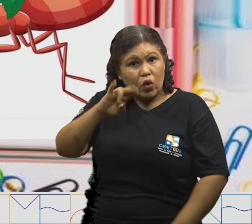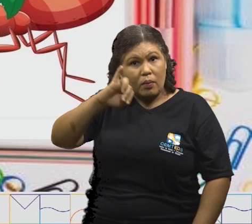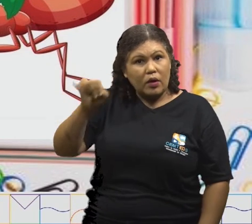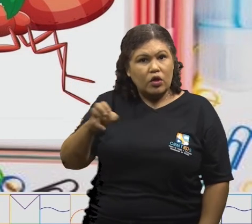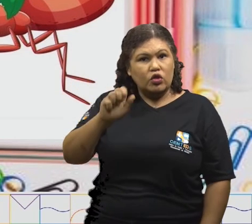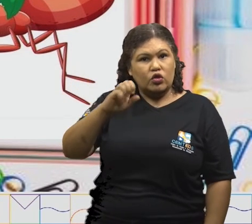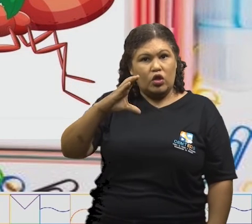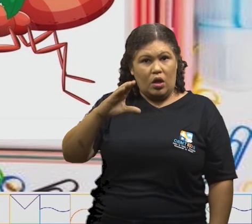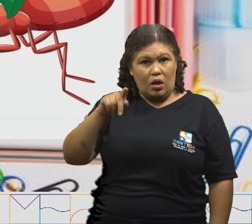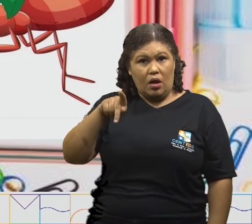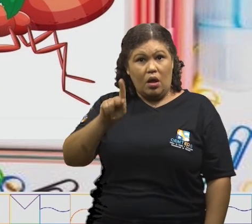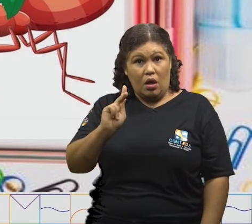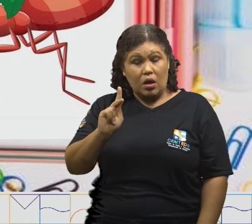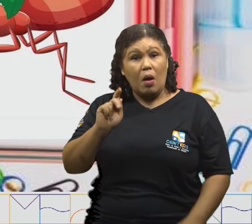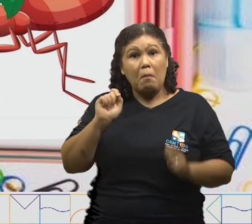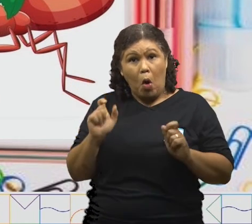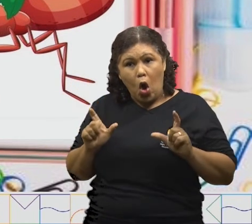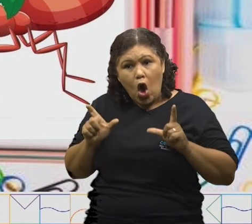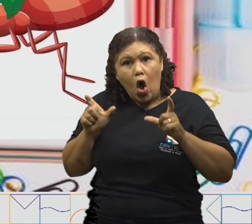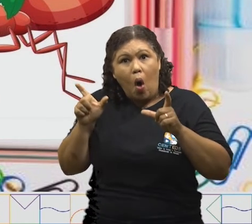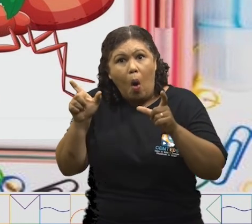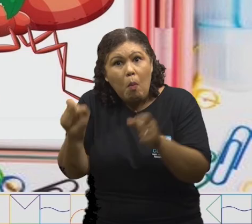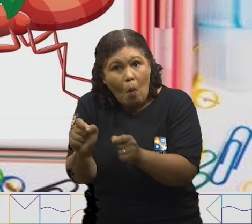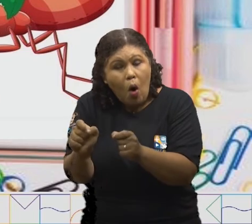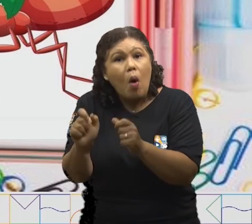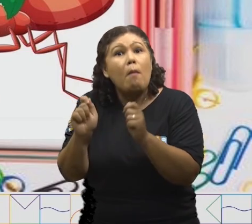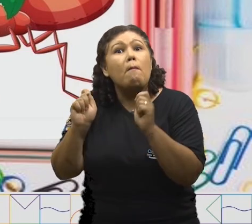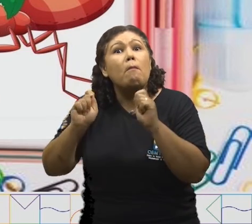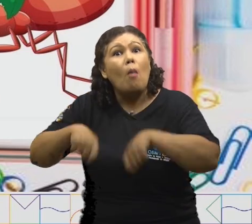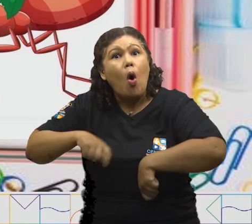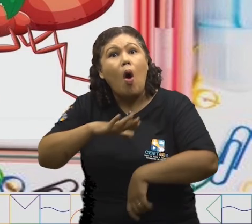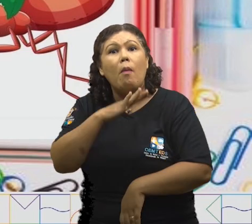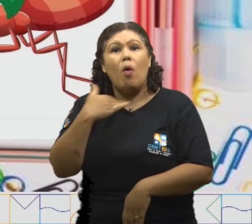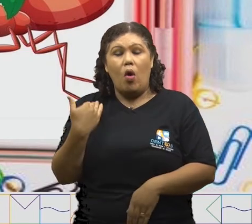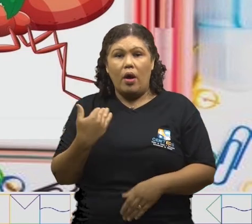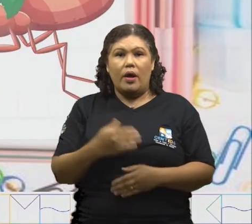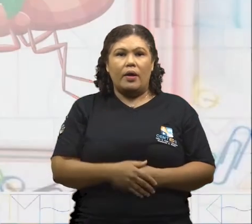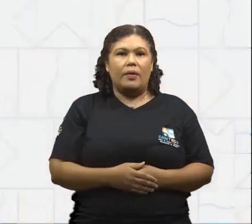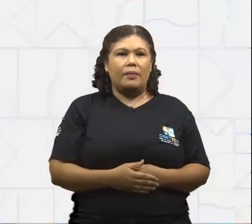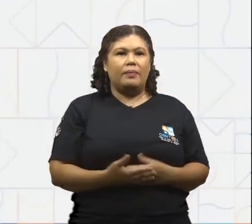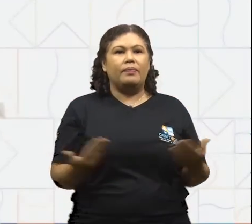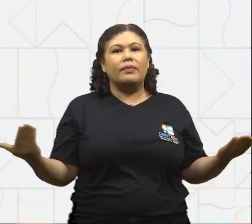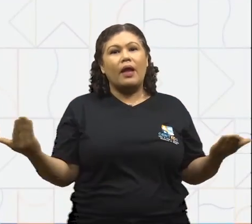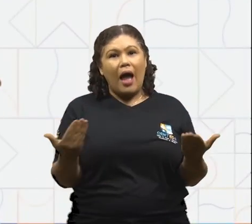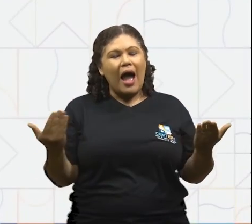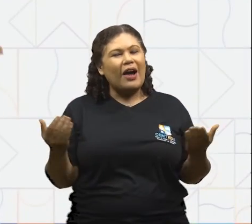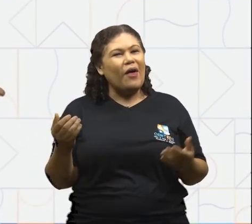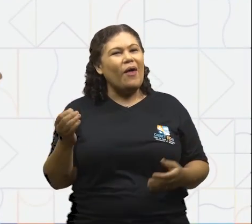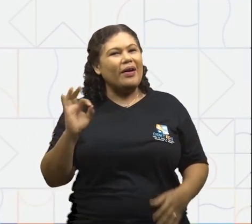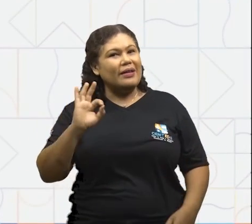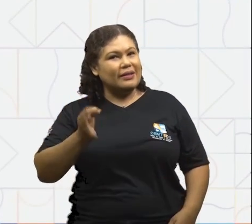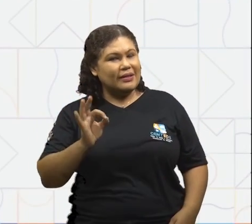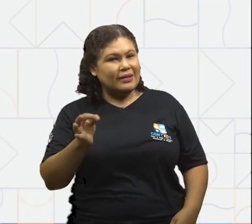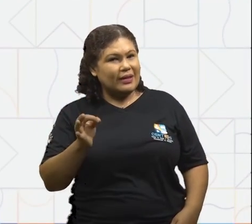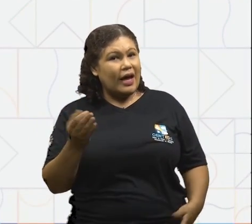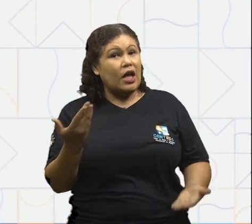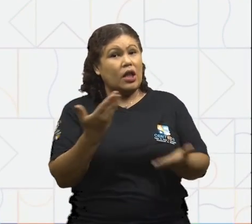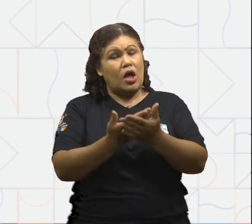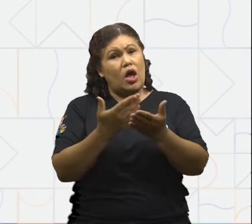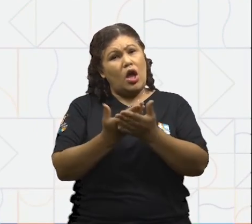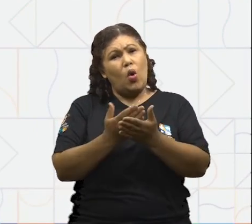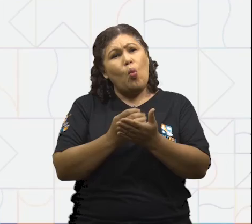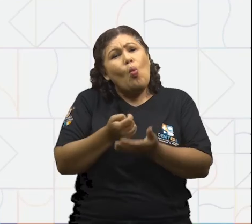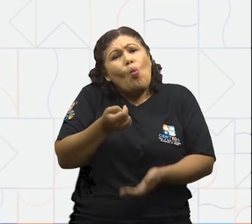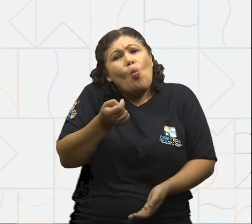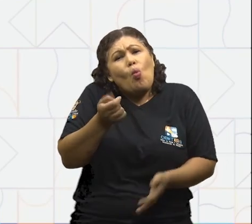chamada Jack Jumper. Ela tem uma mordida fatal. Agora sim, a nossa